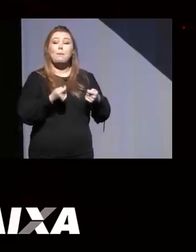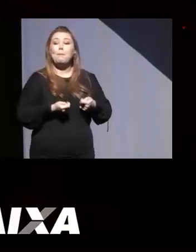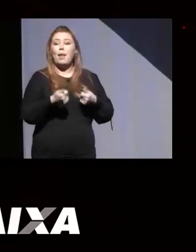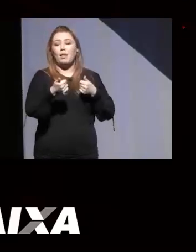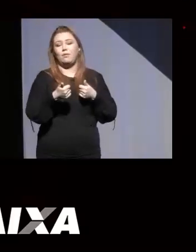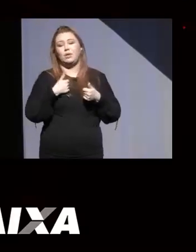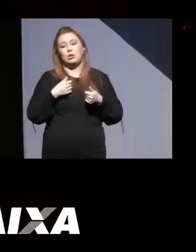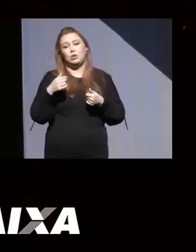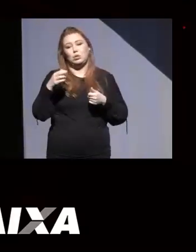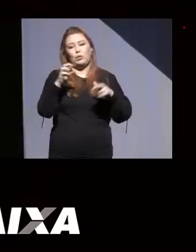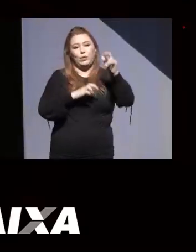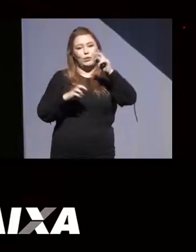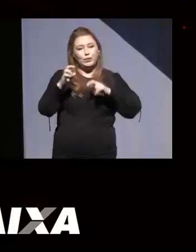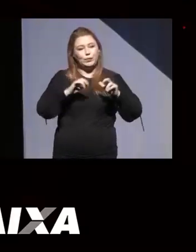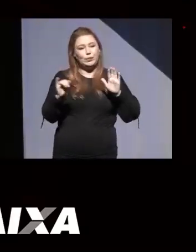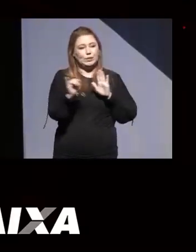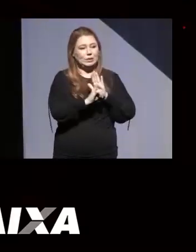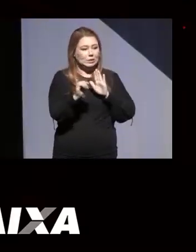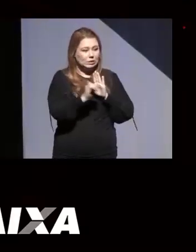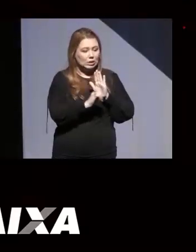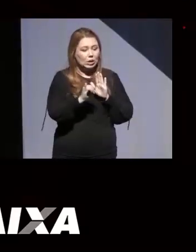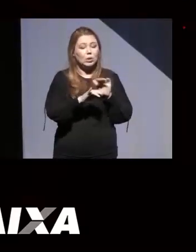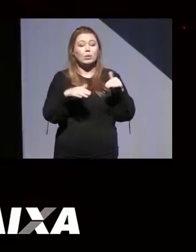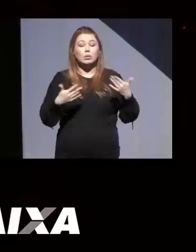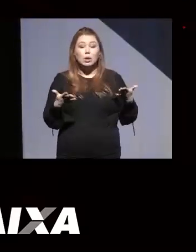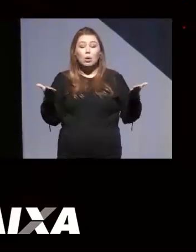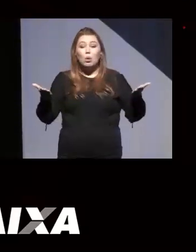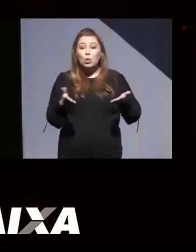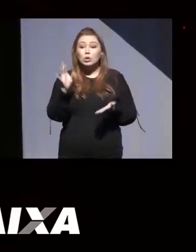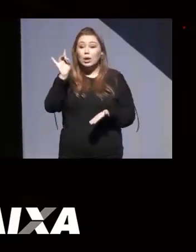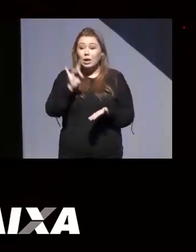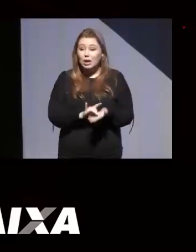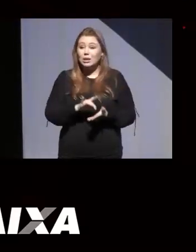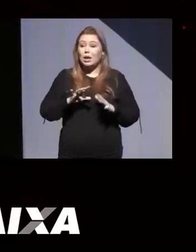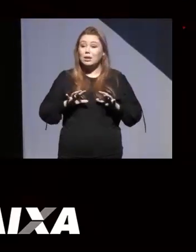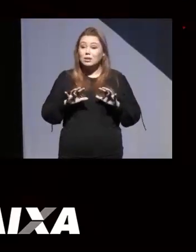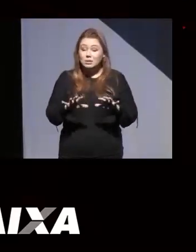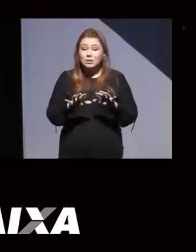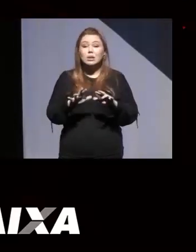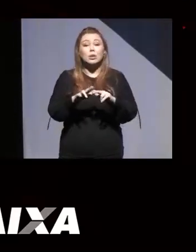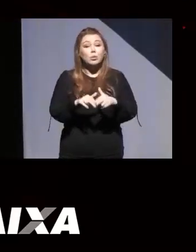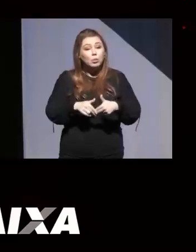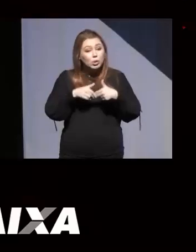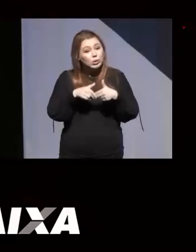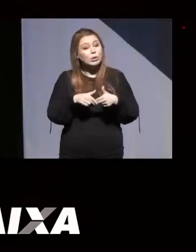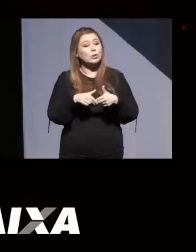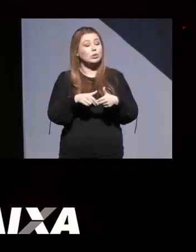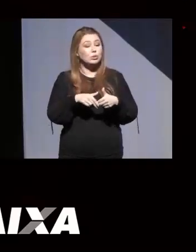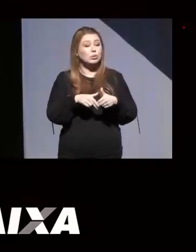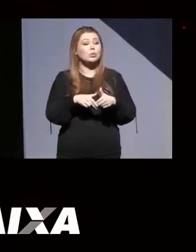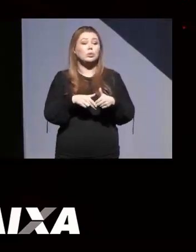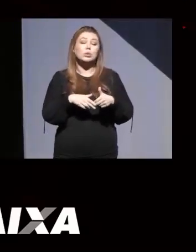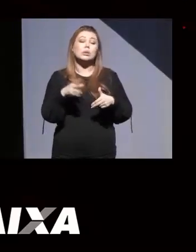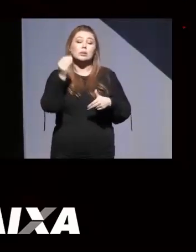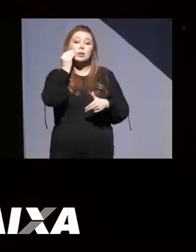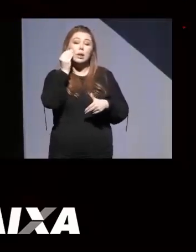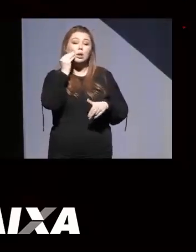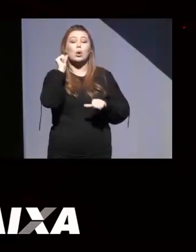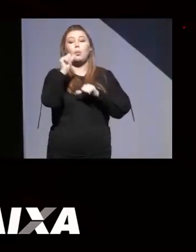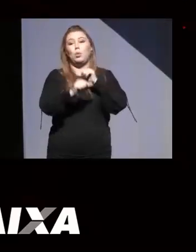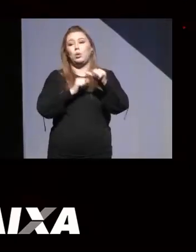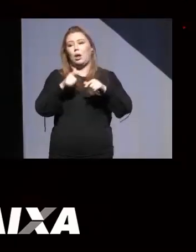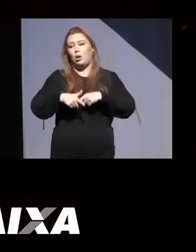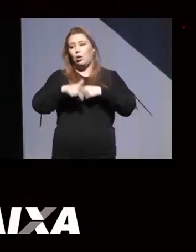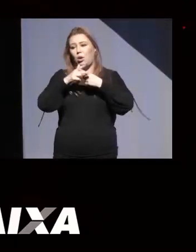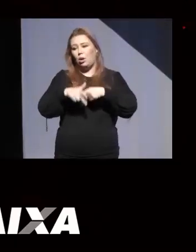Então, esse é o diagnóstico do que nós temos hoje, e por isso que se buscou uma reforma